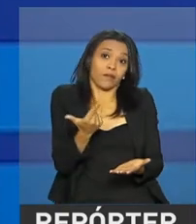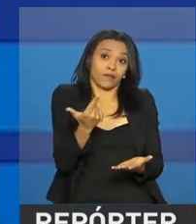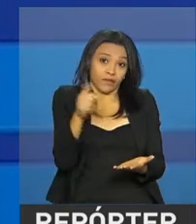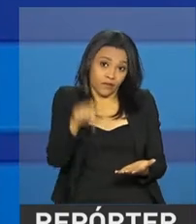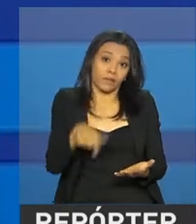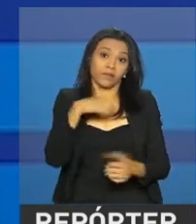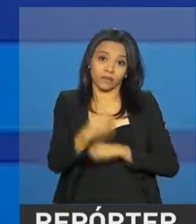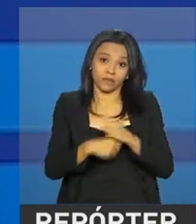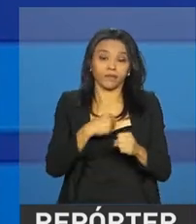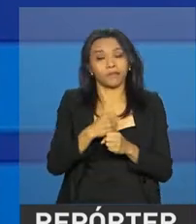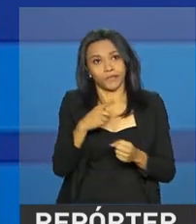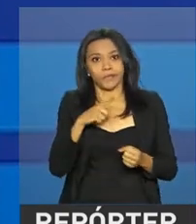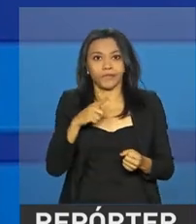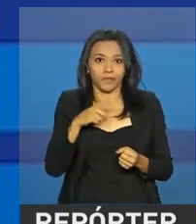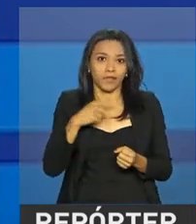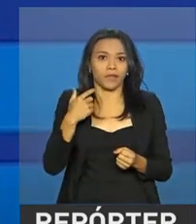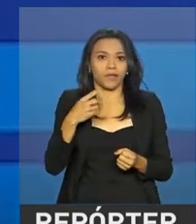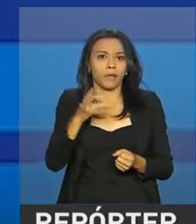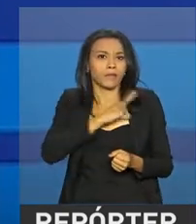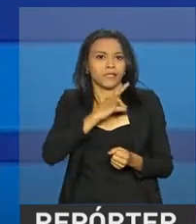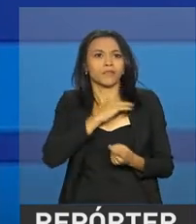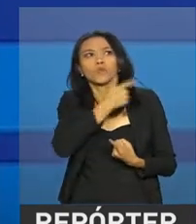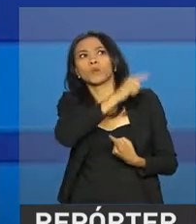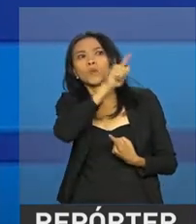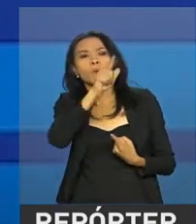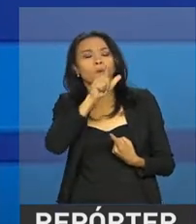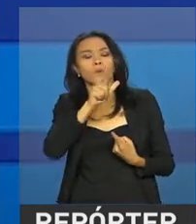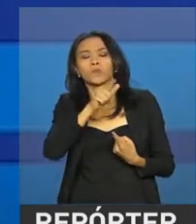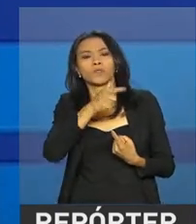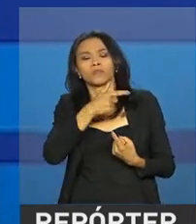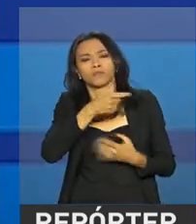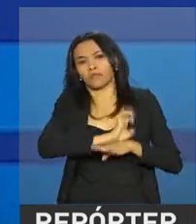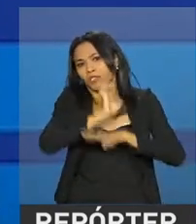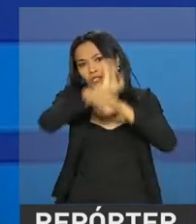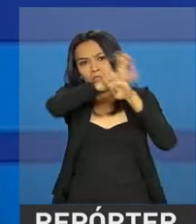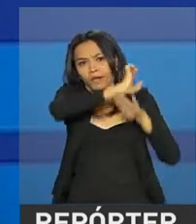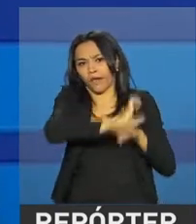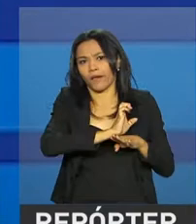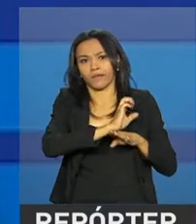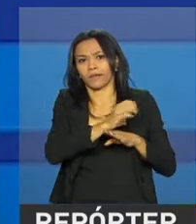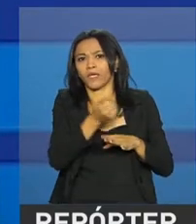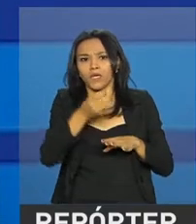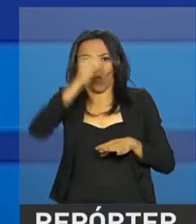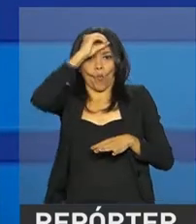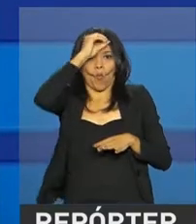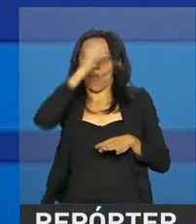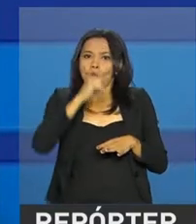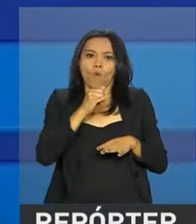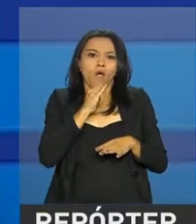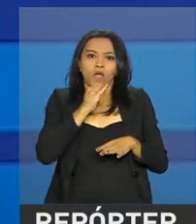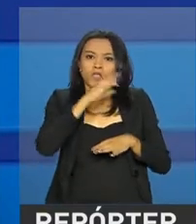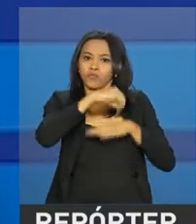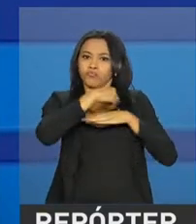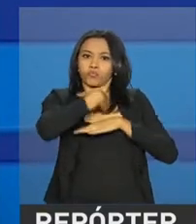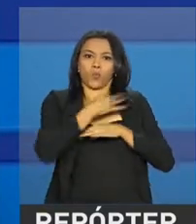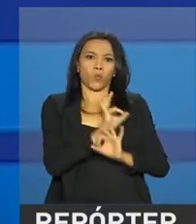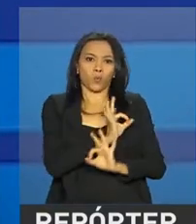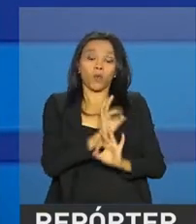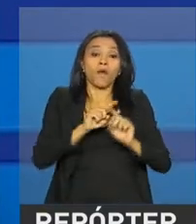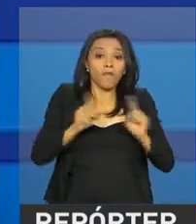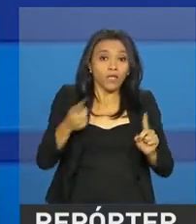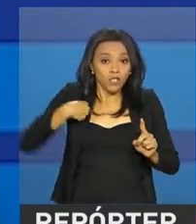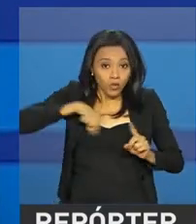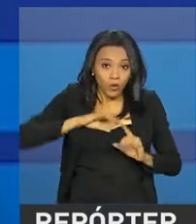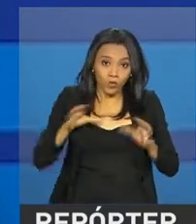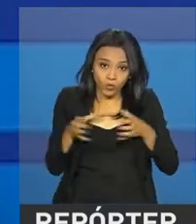que eventualmente pode ter investigações de outras polícias, outros trabalhos investigativos em curso e que não são no meu conhecimento. Mas dentro daquilo que a gente